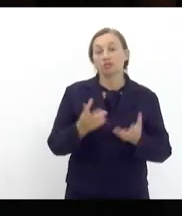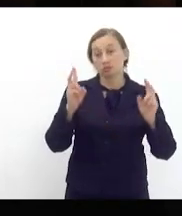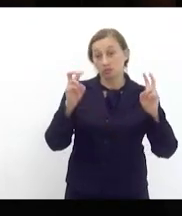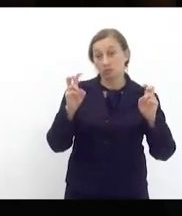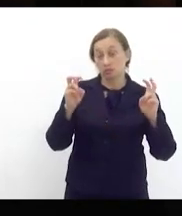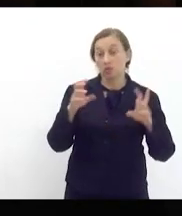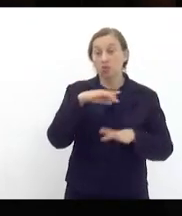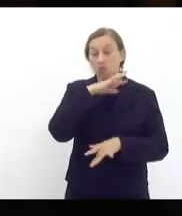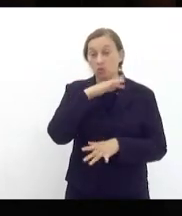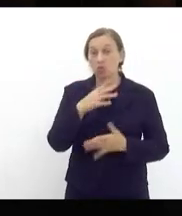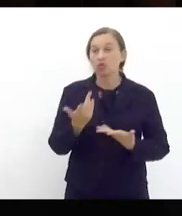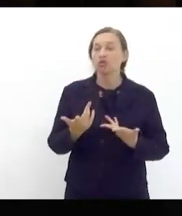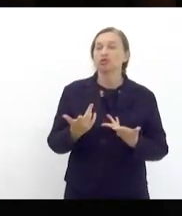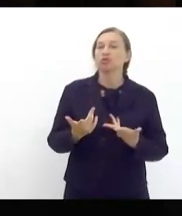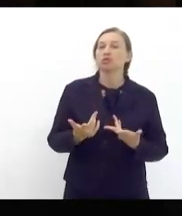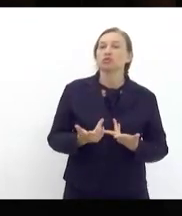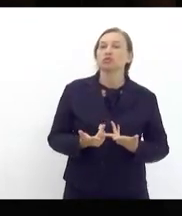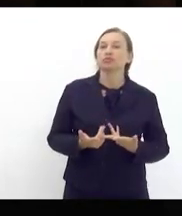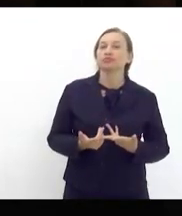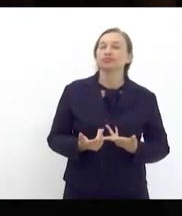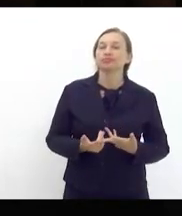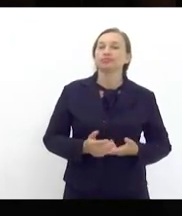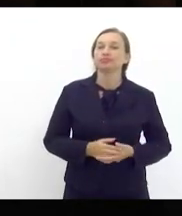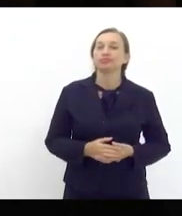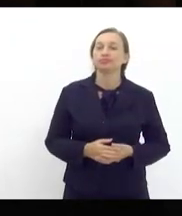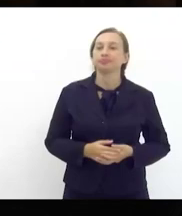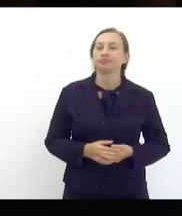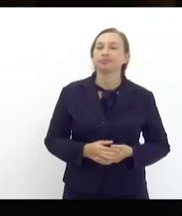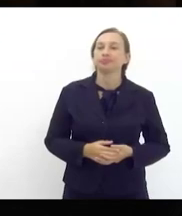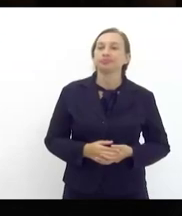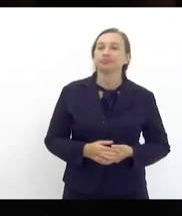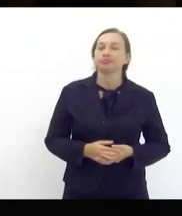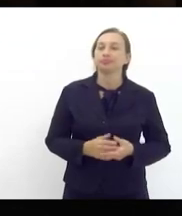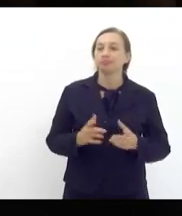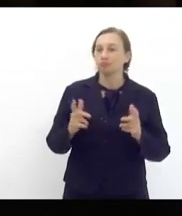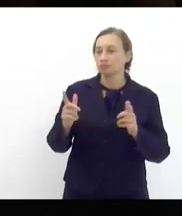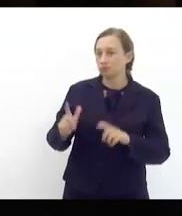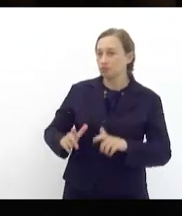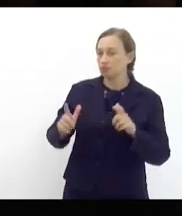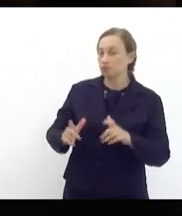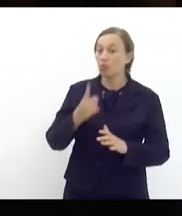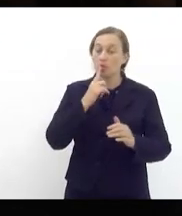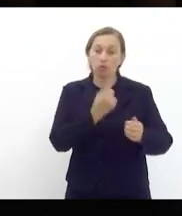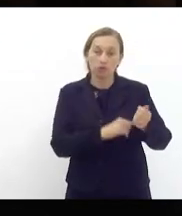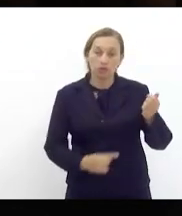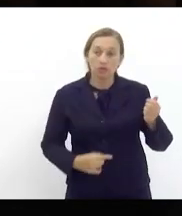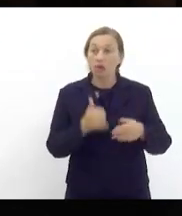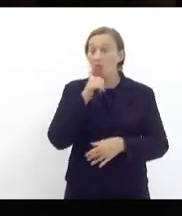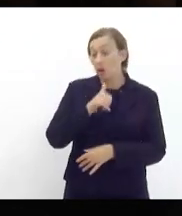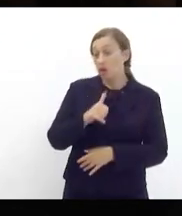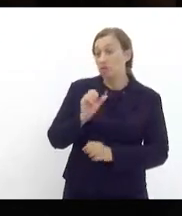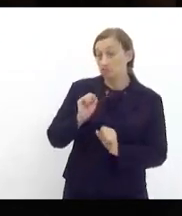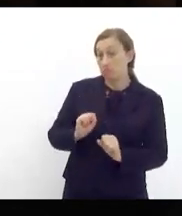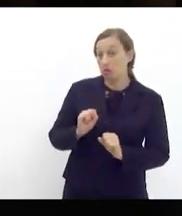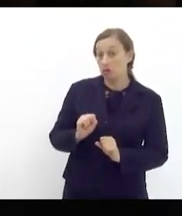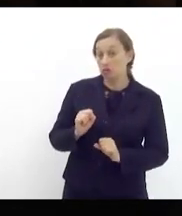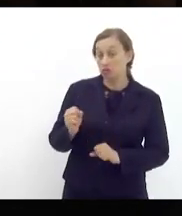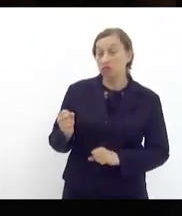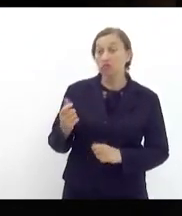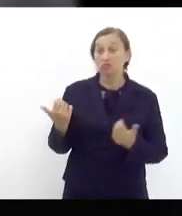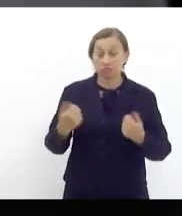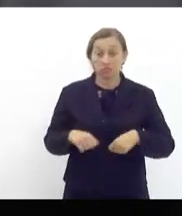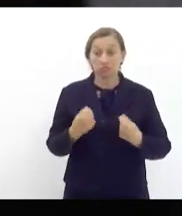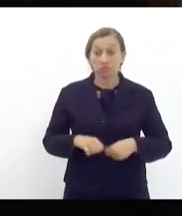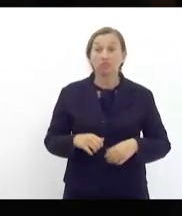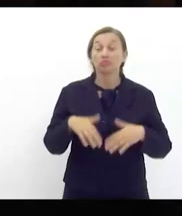um mínimo do mínimo, no reservatório de sangue para uma mulher que possa vir a precisar.